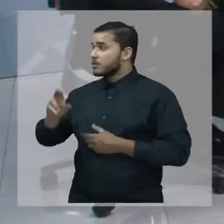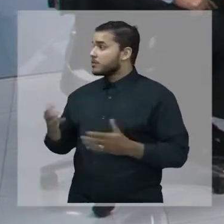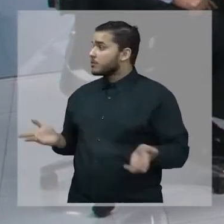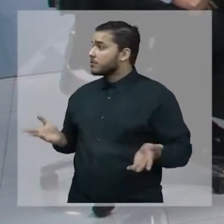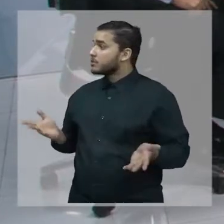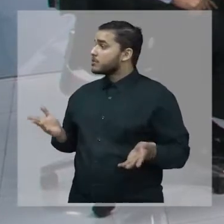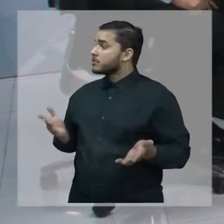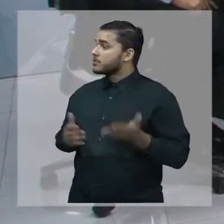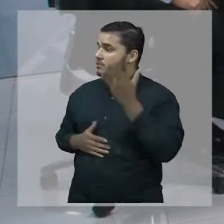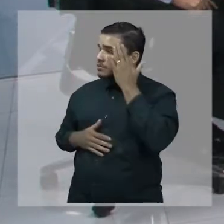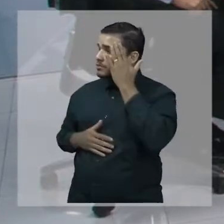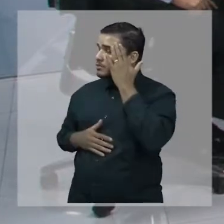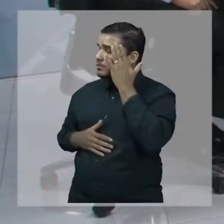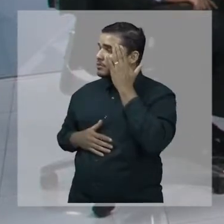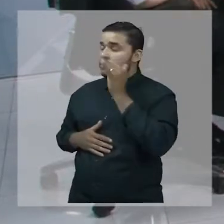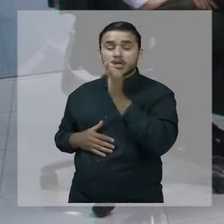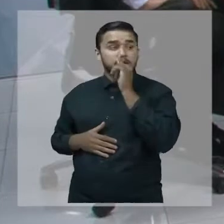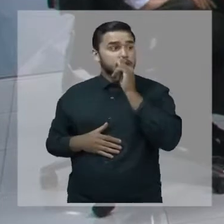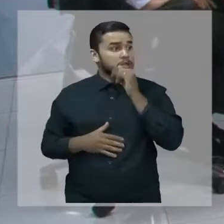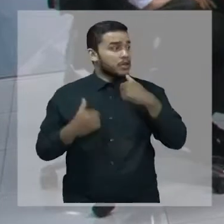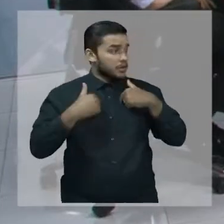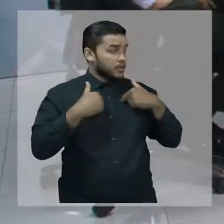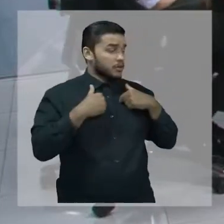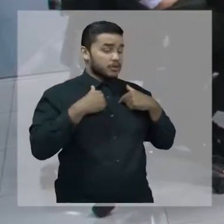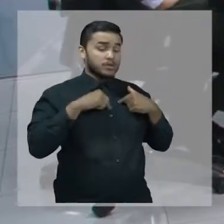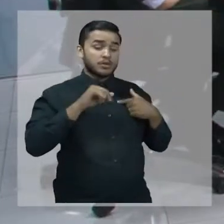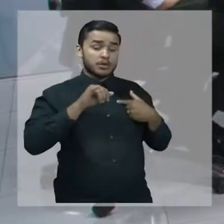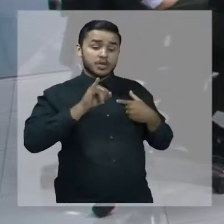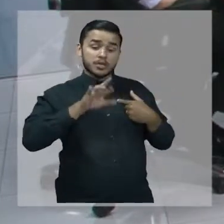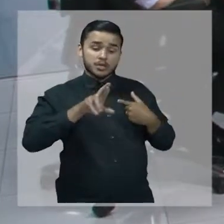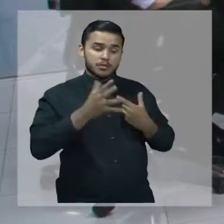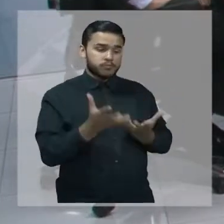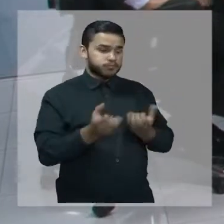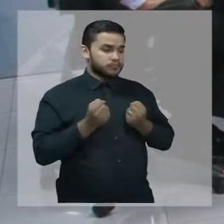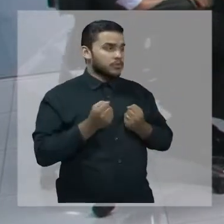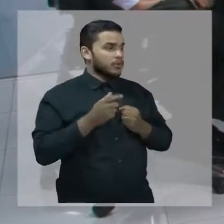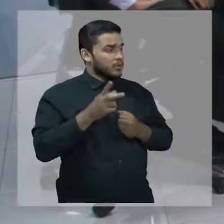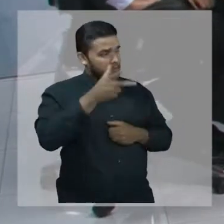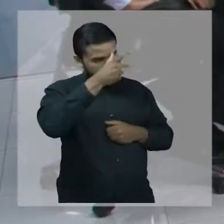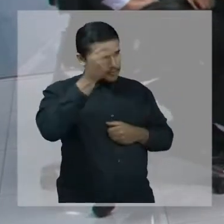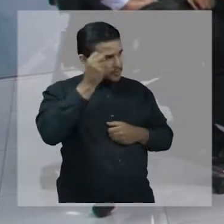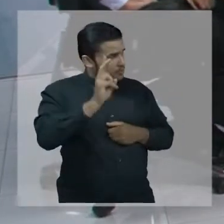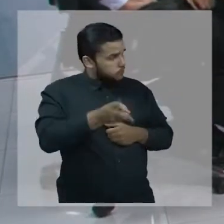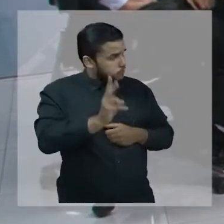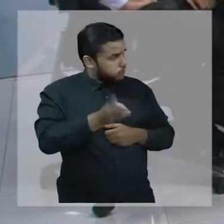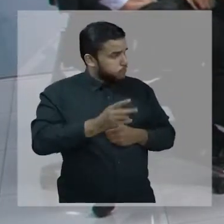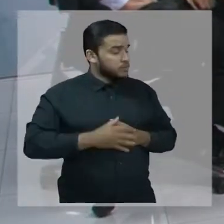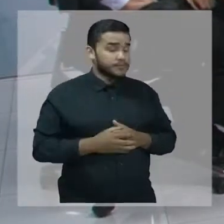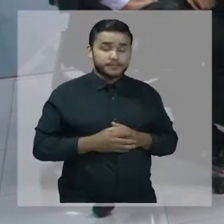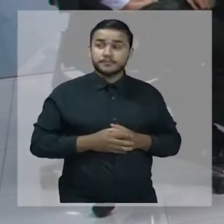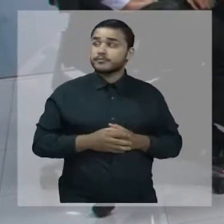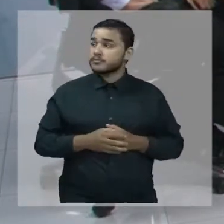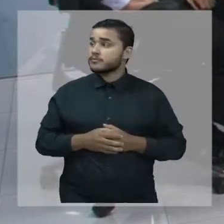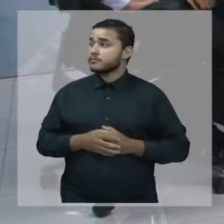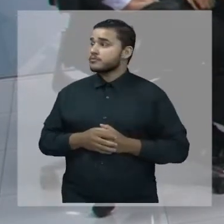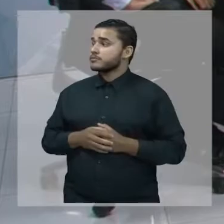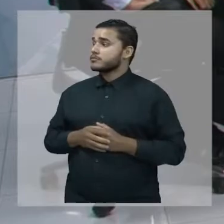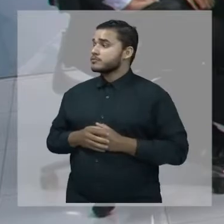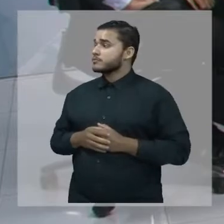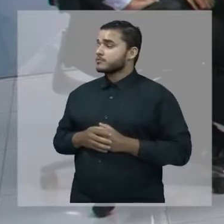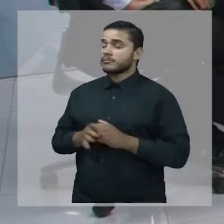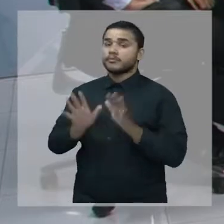que diz, quando no meu caso é arrecadado pelo município, então permanece no município. Mas eu acho que se reverte, ministro,